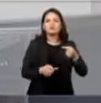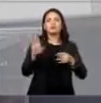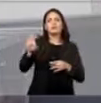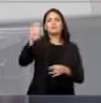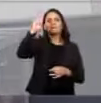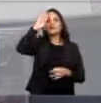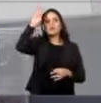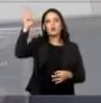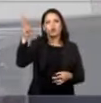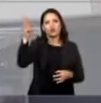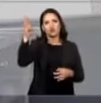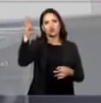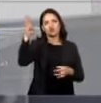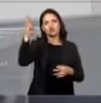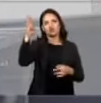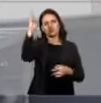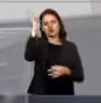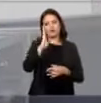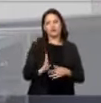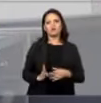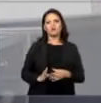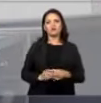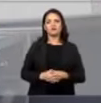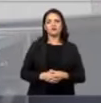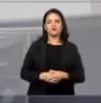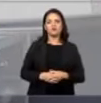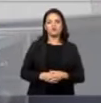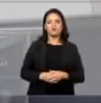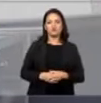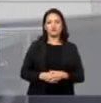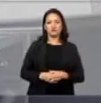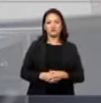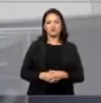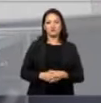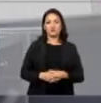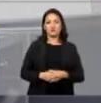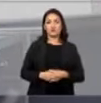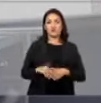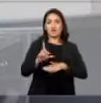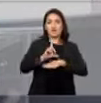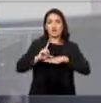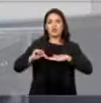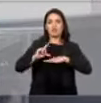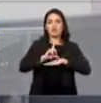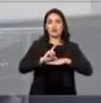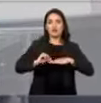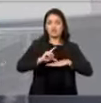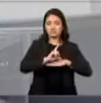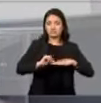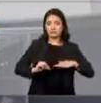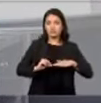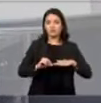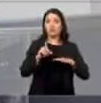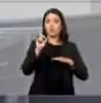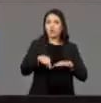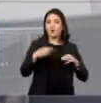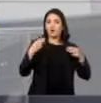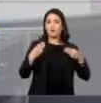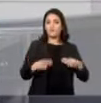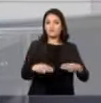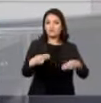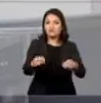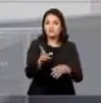para o Brasil nesse governo. Óbvio que a Casa Civil ela é um ministério permanente,